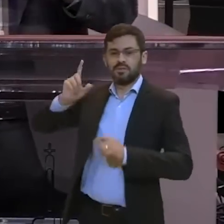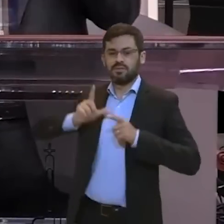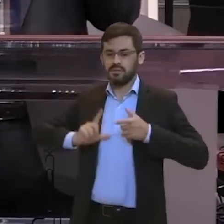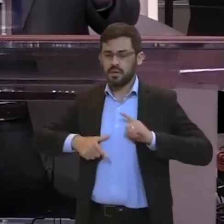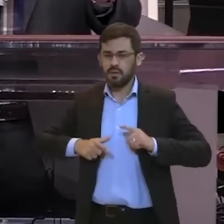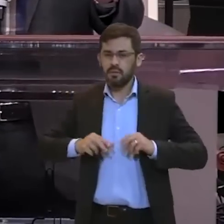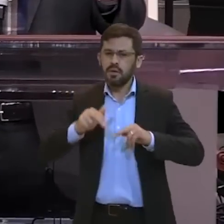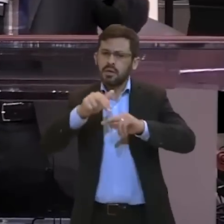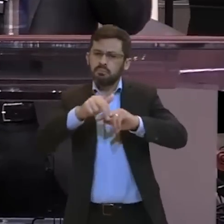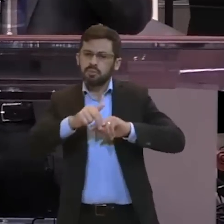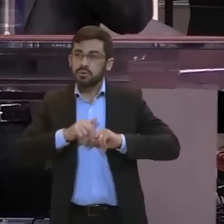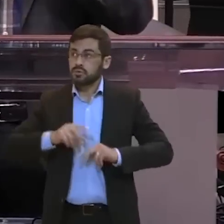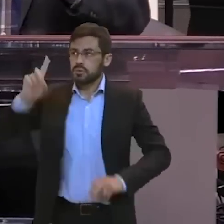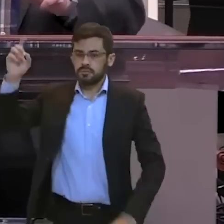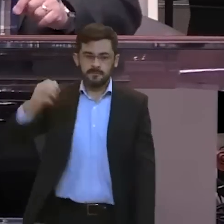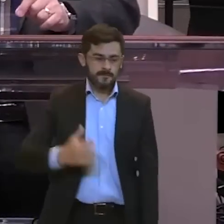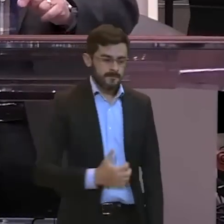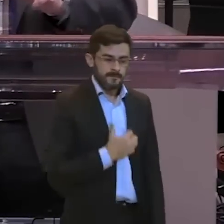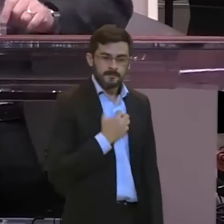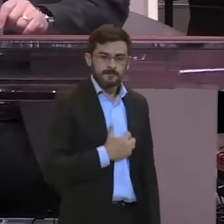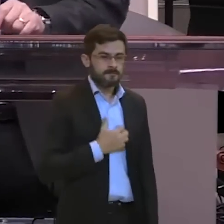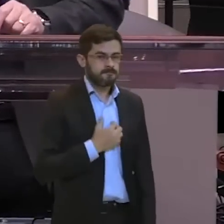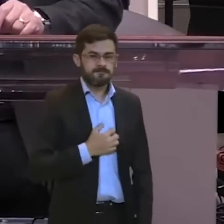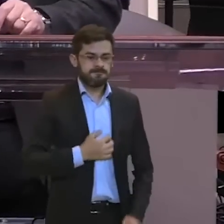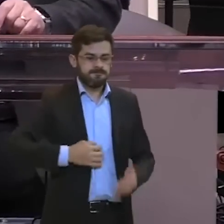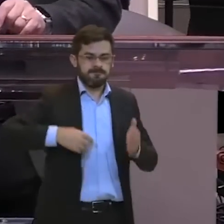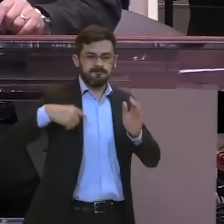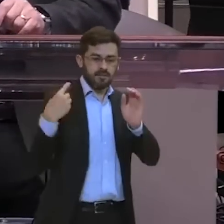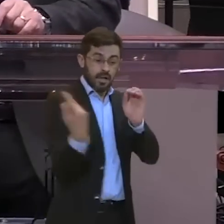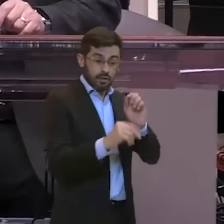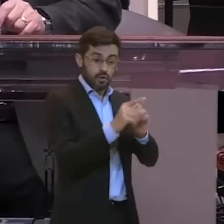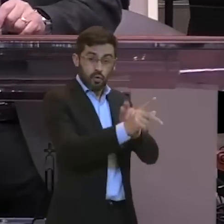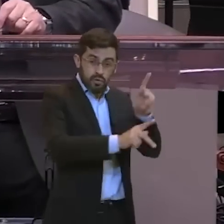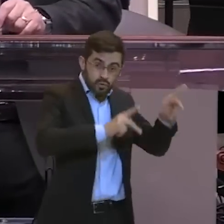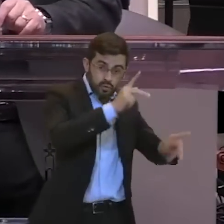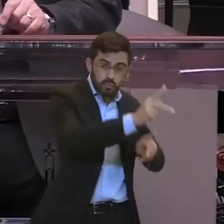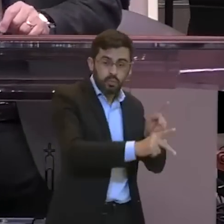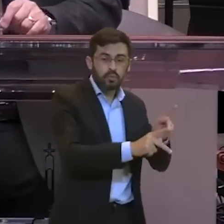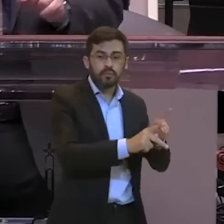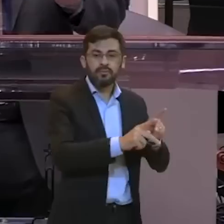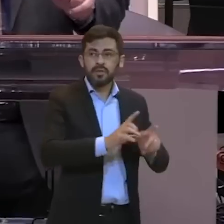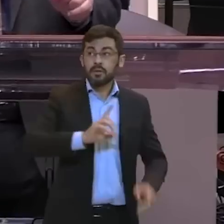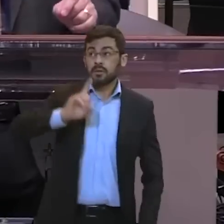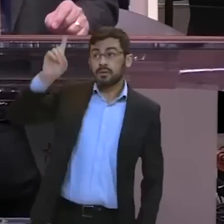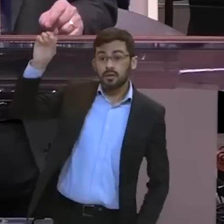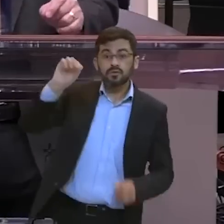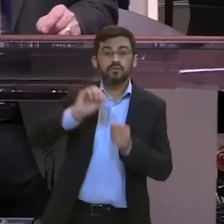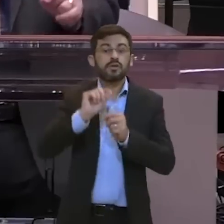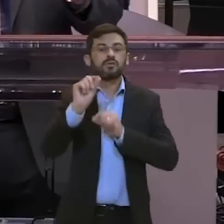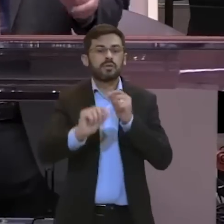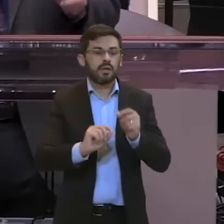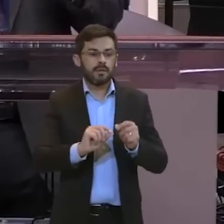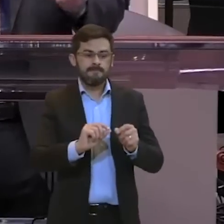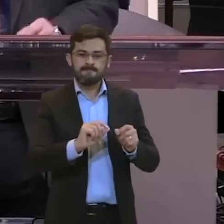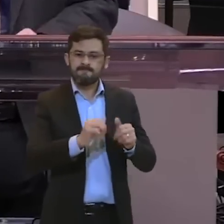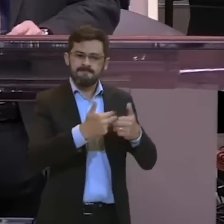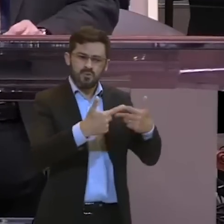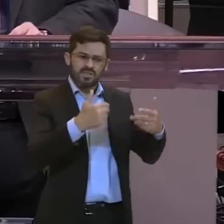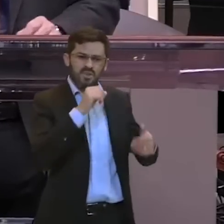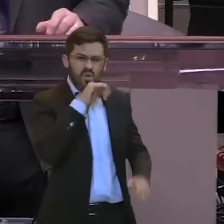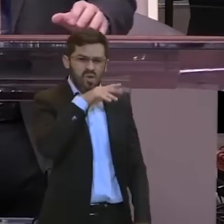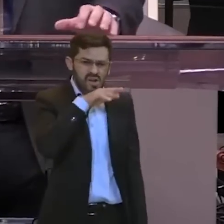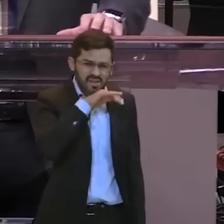isso, a ira do Senhor caiu sobre Judá e sobre Jerusalém. E ele fez deles objeto de espanto, horror